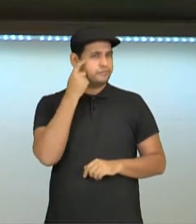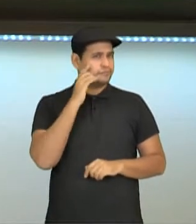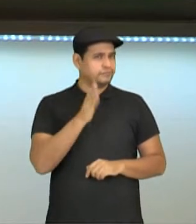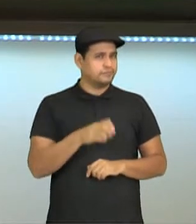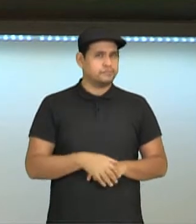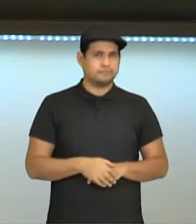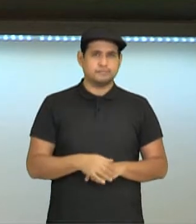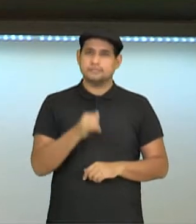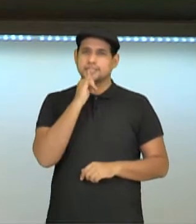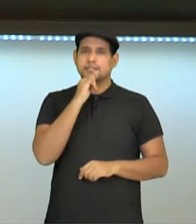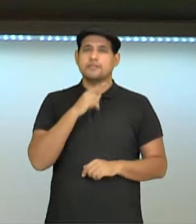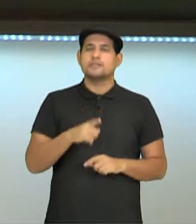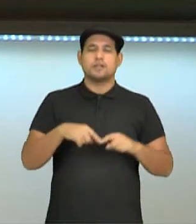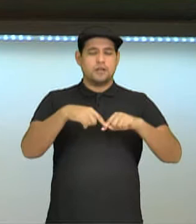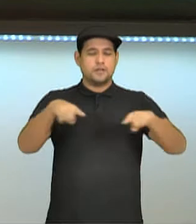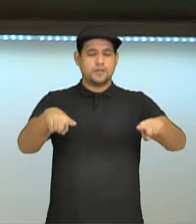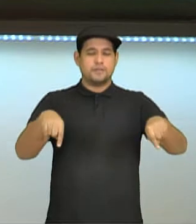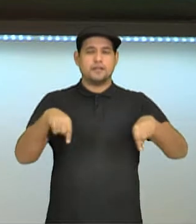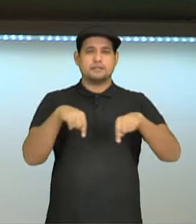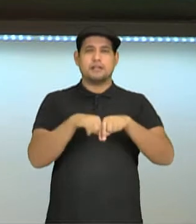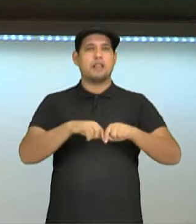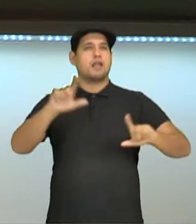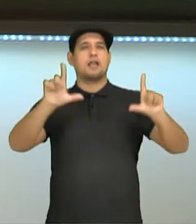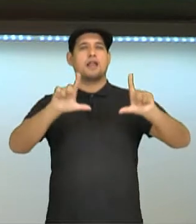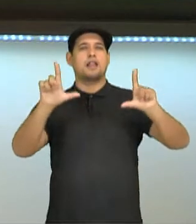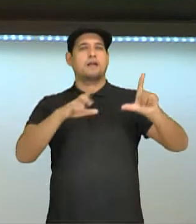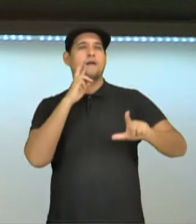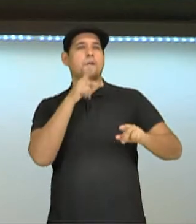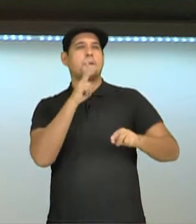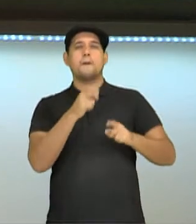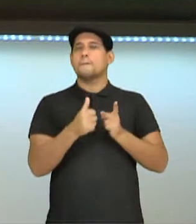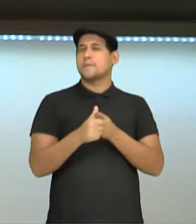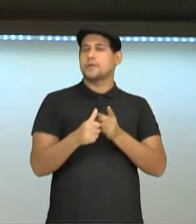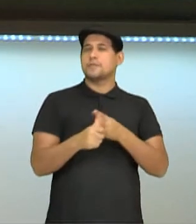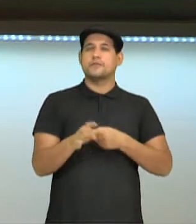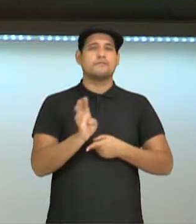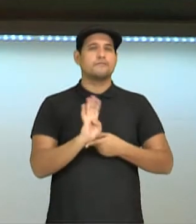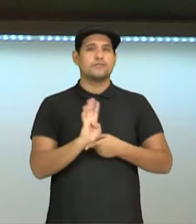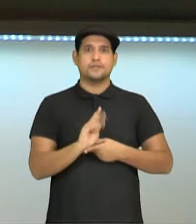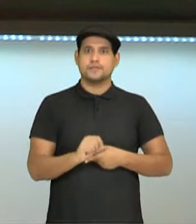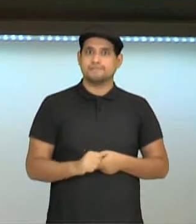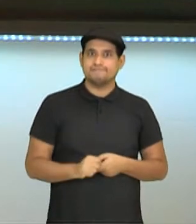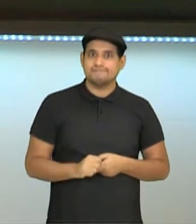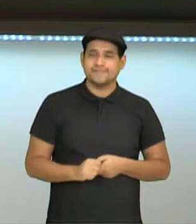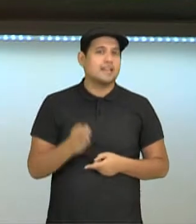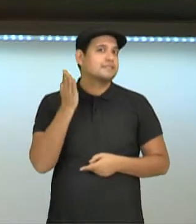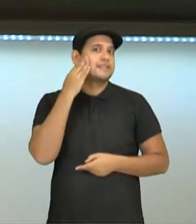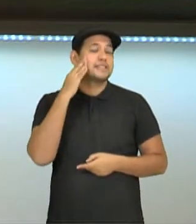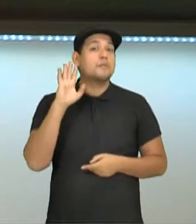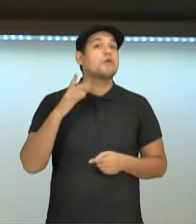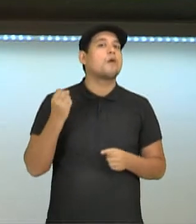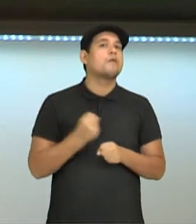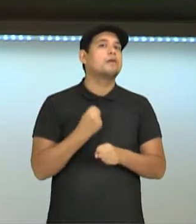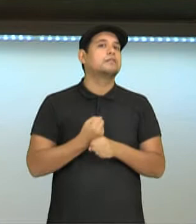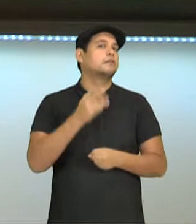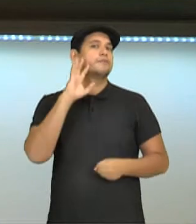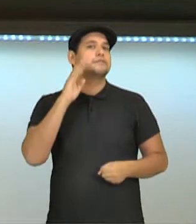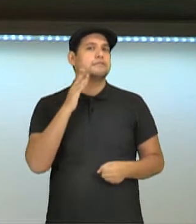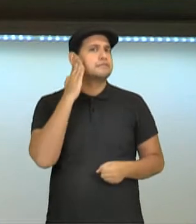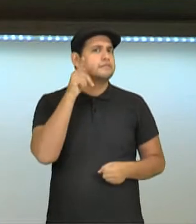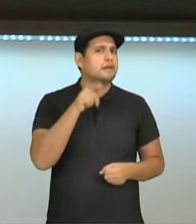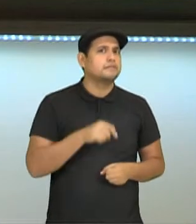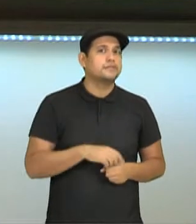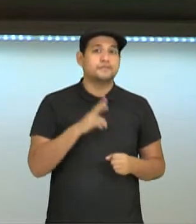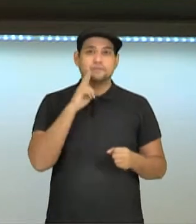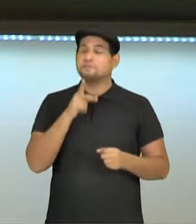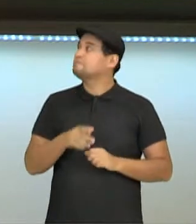você numa sala ali assistindo o primeiro filme? Você sabe quando isso aconteceu? Tem ideia? Vamos dar